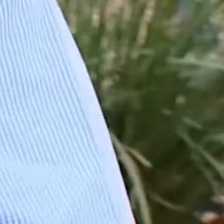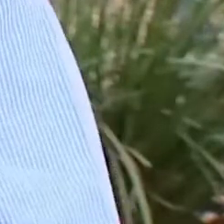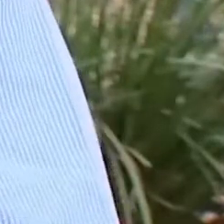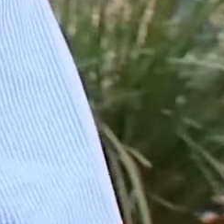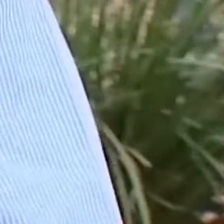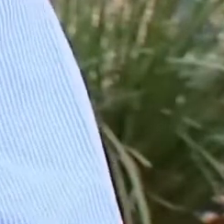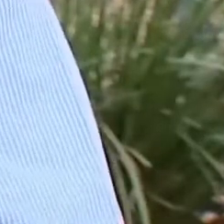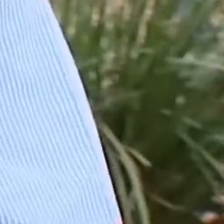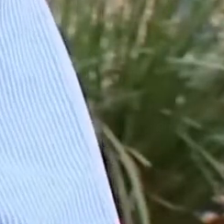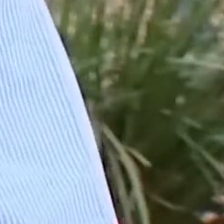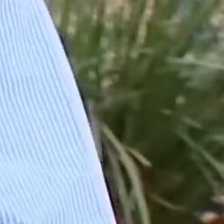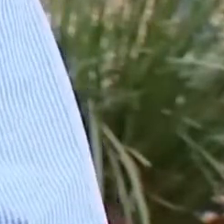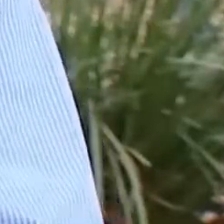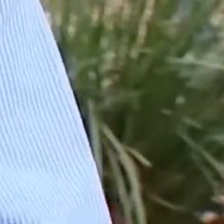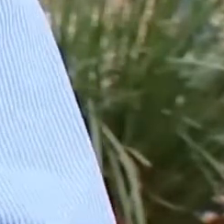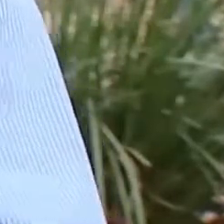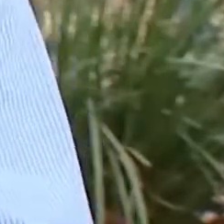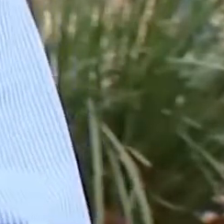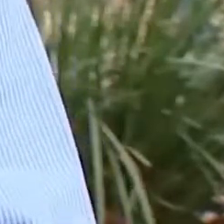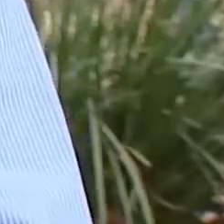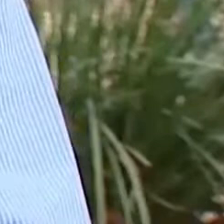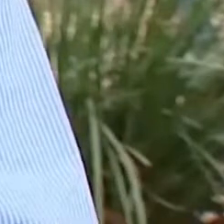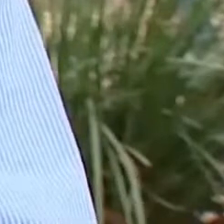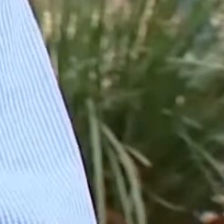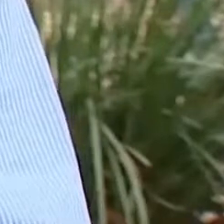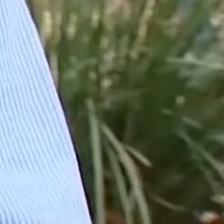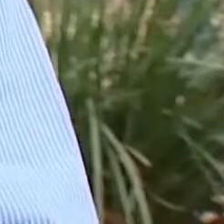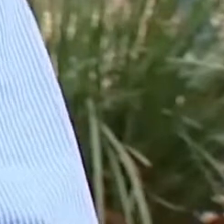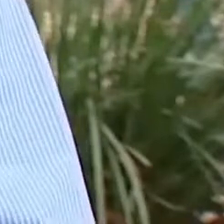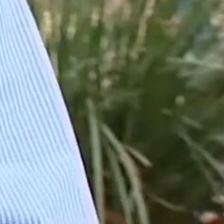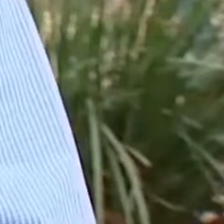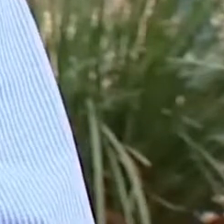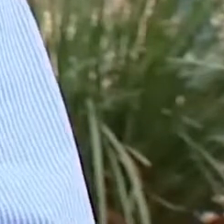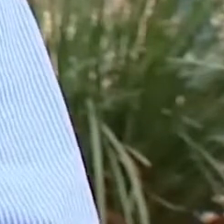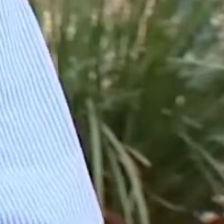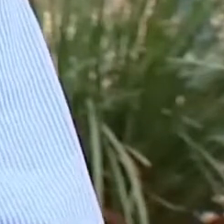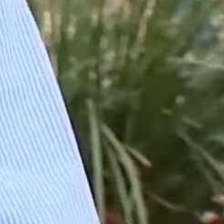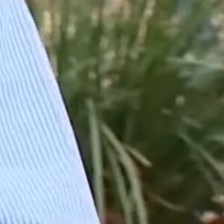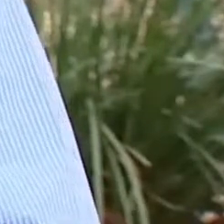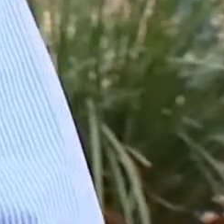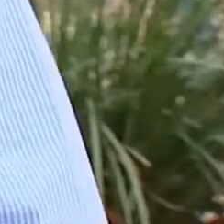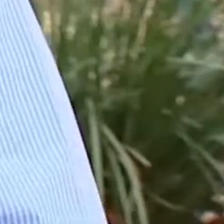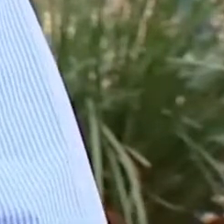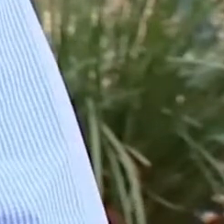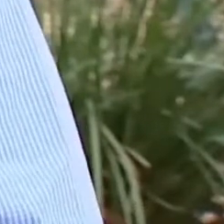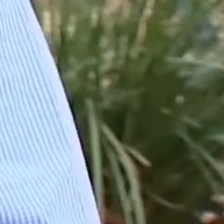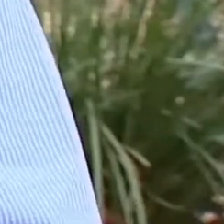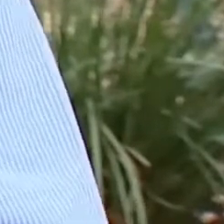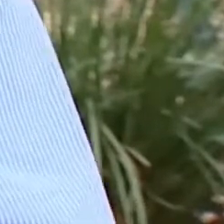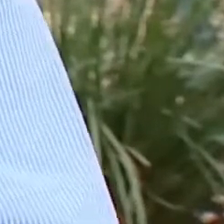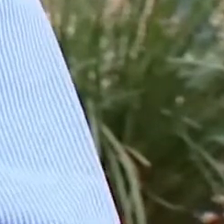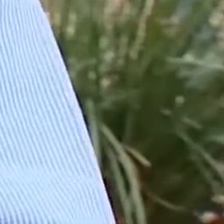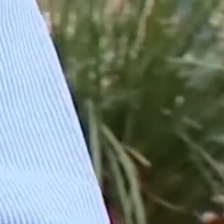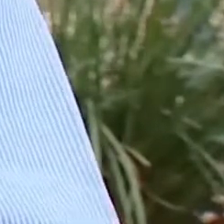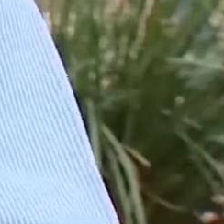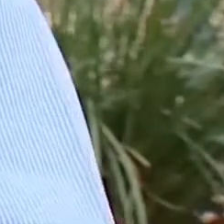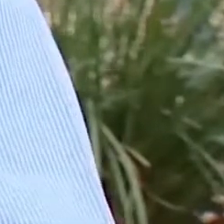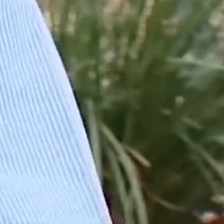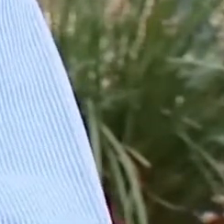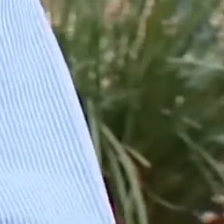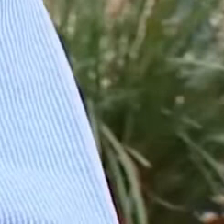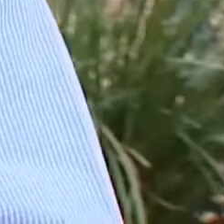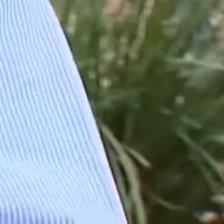erro ali dentro do playground, ou um cabo de aço que está rompido, um parafuso de algum